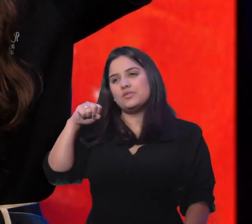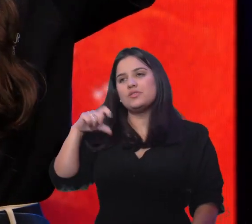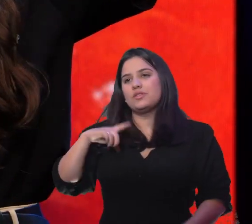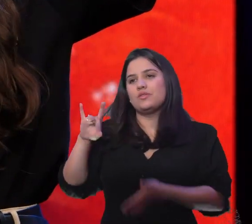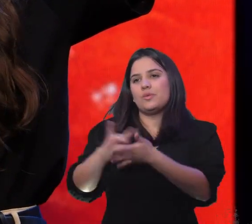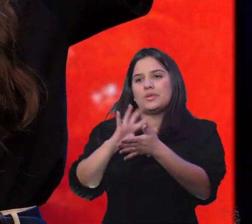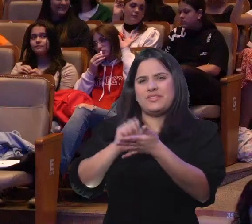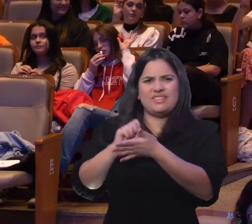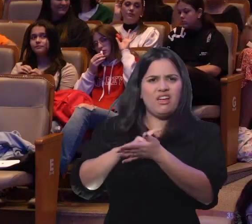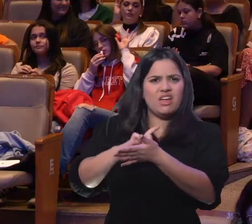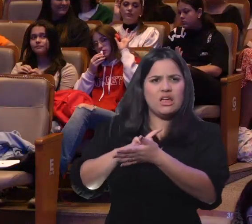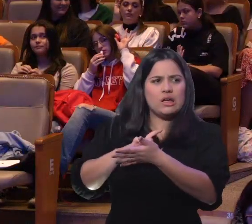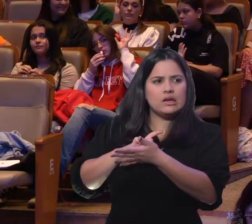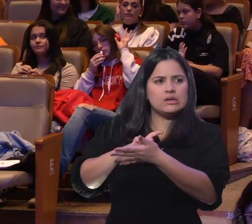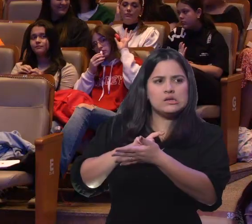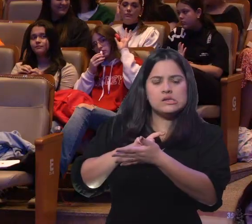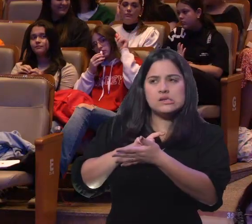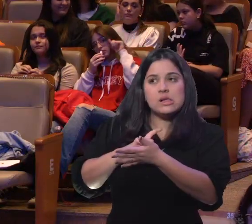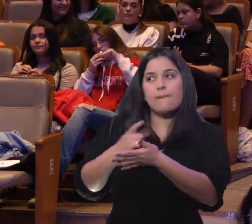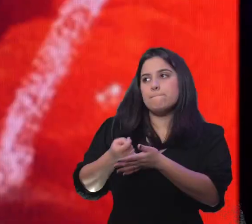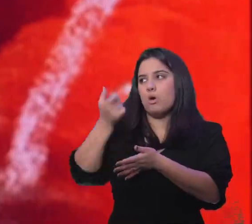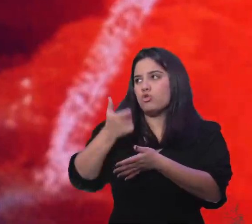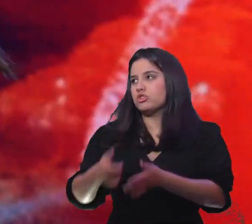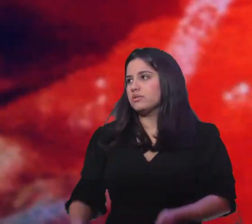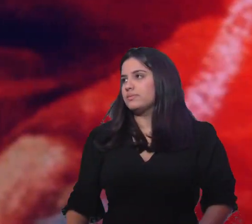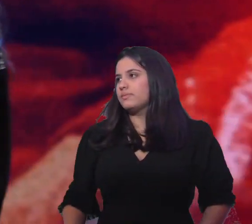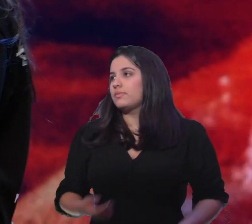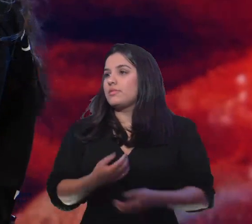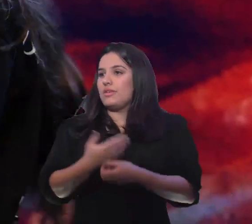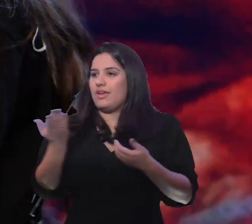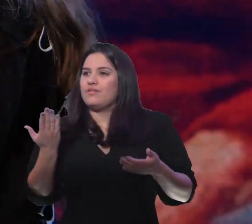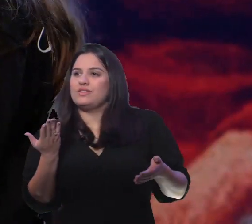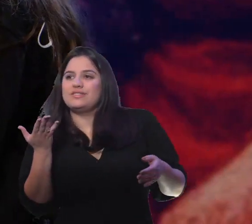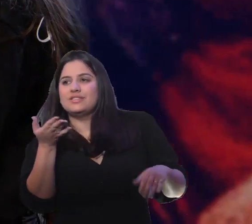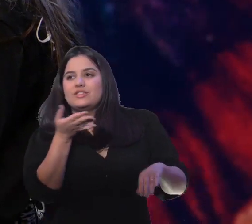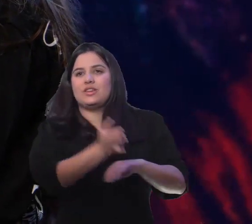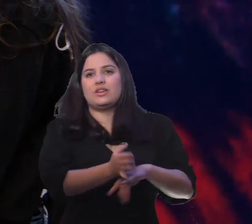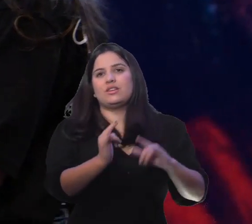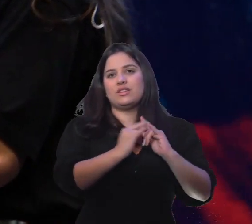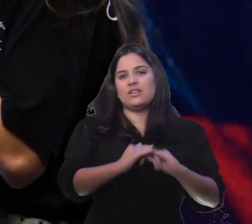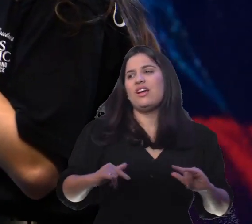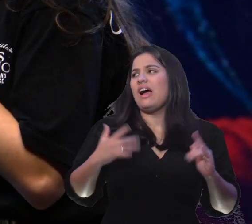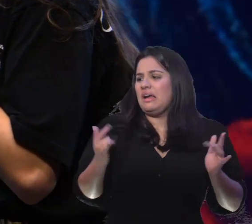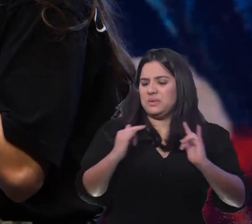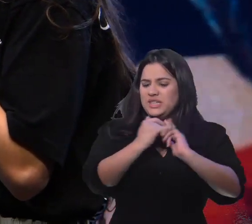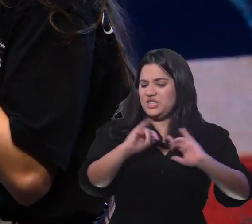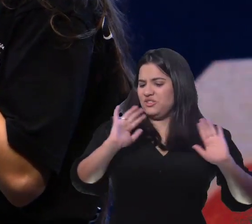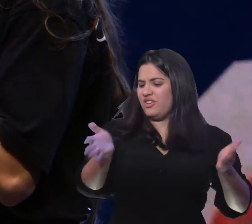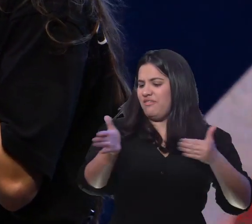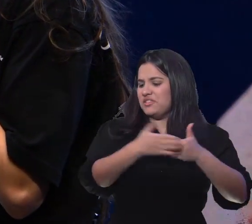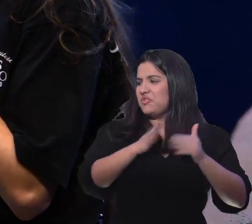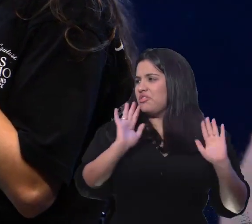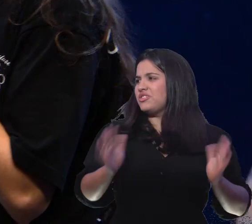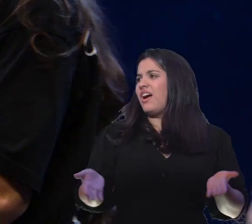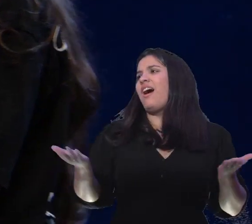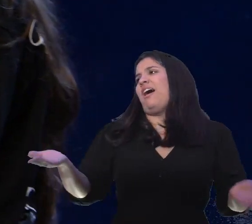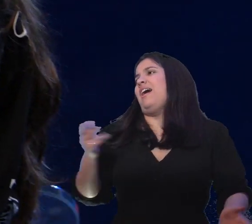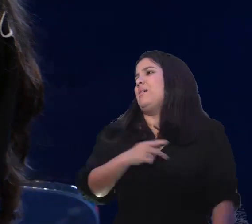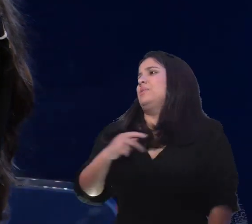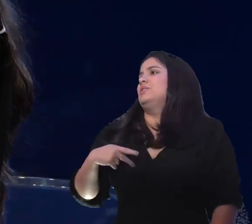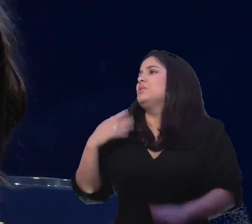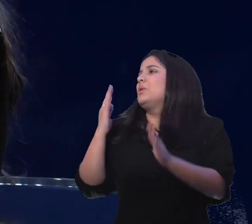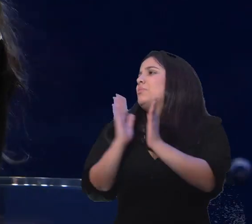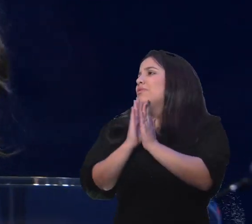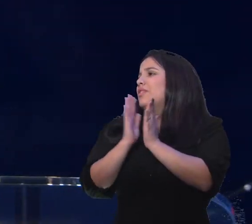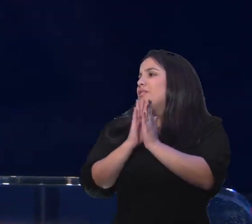coisas? Poucos. Aí vocês vêm no retiro, ai, acabou a vaga. Ai, pastor, por favor, abre uma vaguinha para